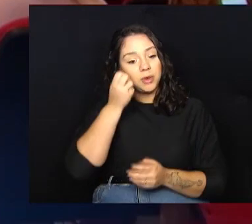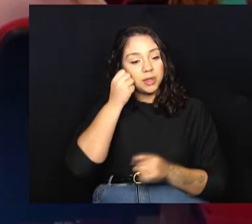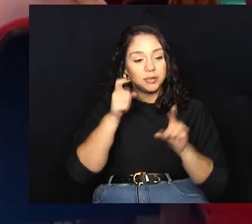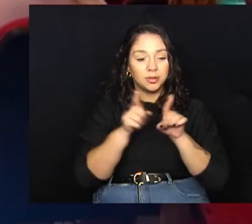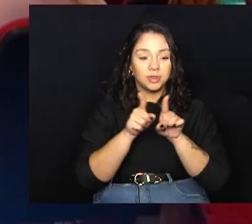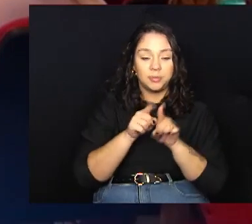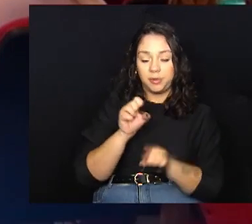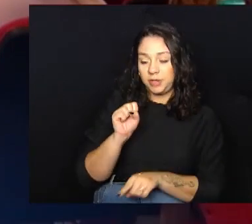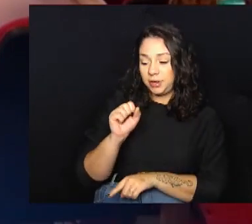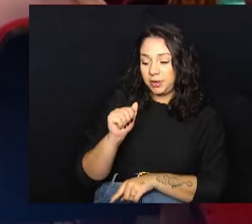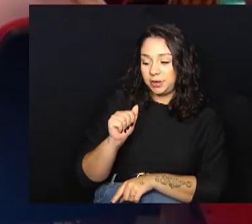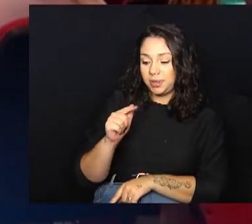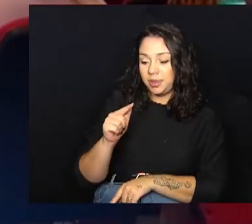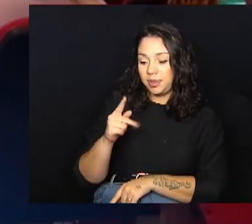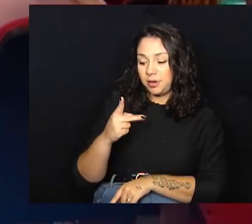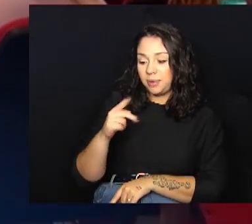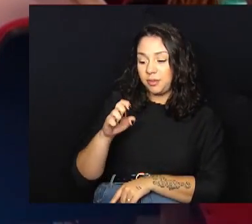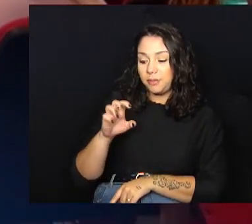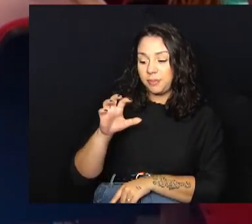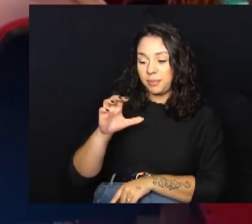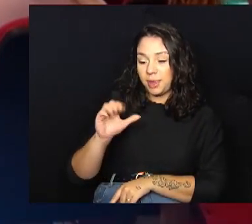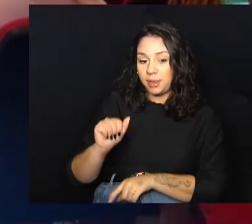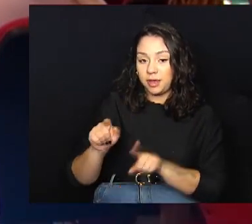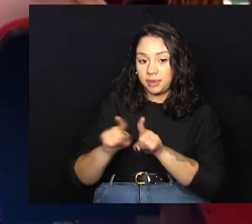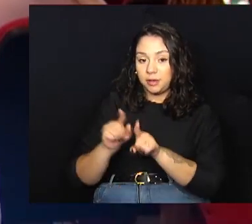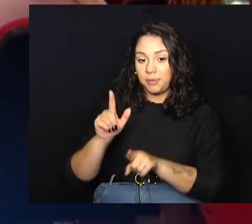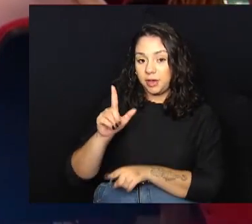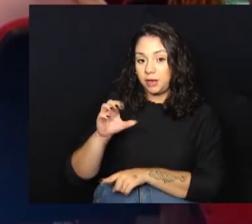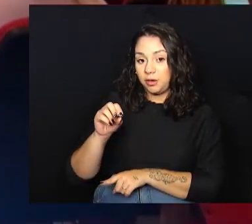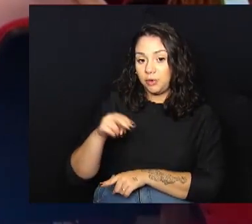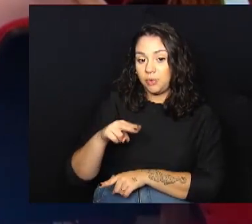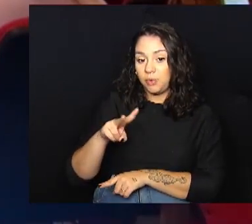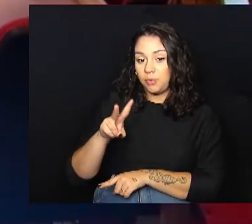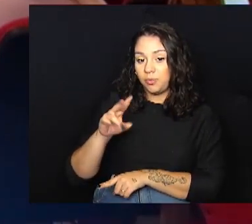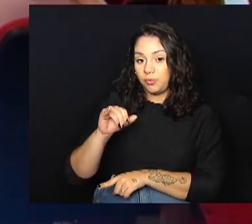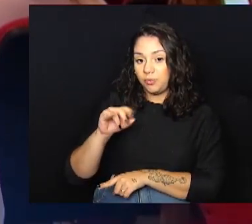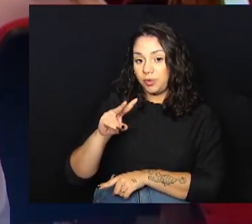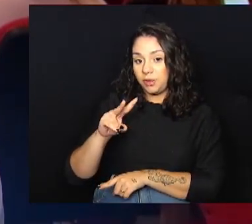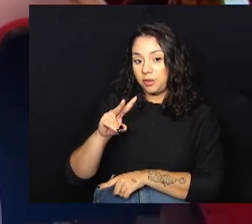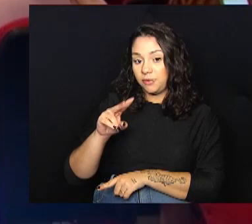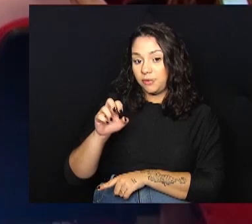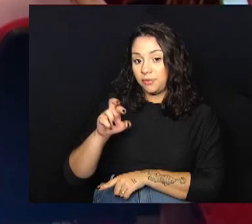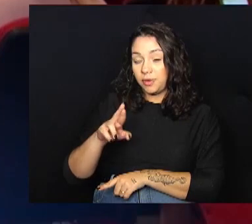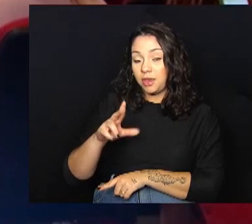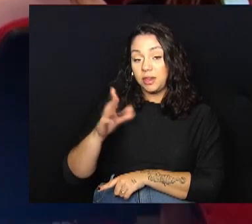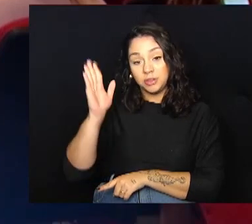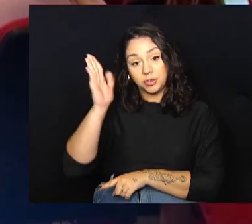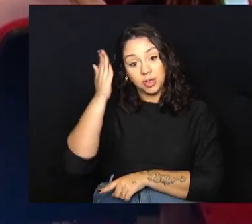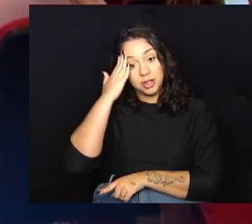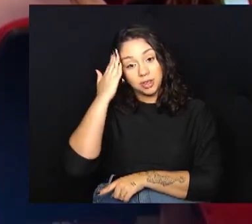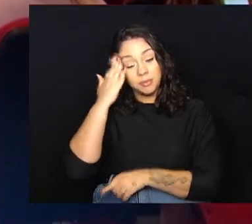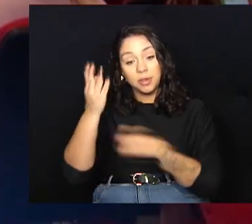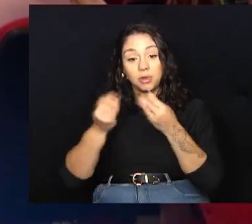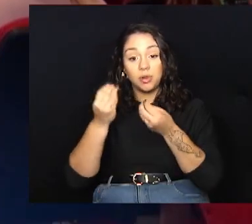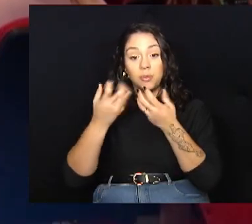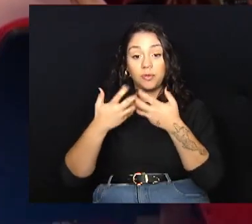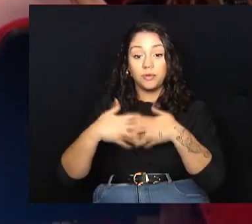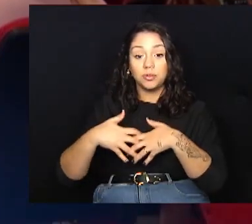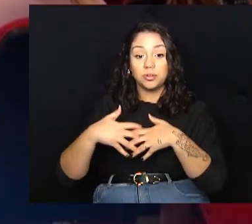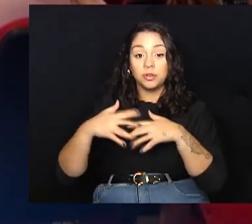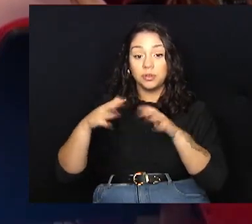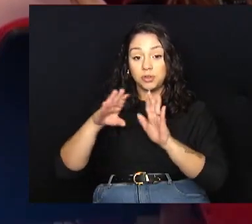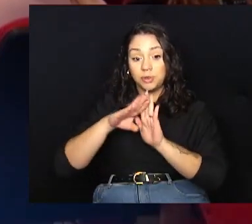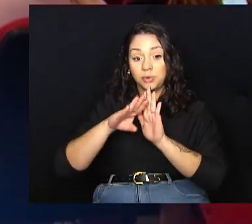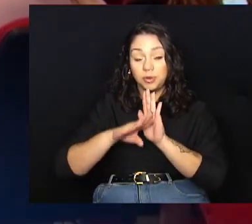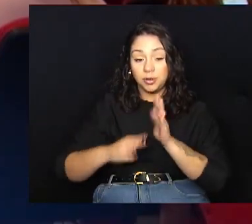que é o nosso serviço que exe conviver que é da guardinha E aí fica sabendo mais sobre como funciona o programa e o